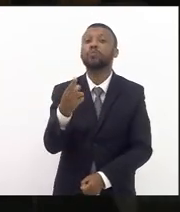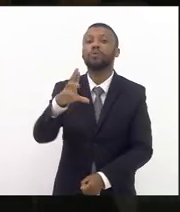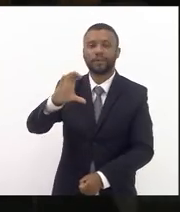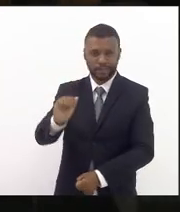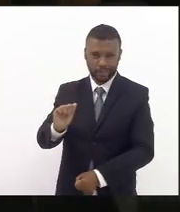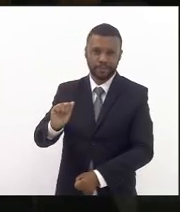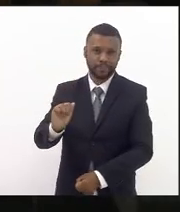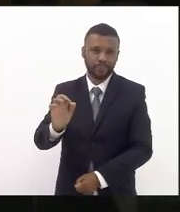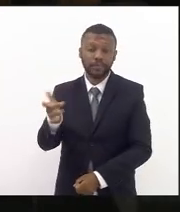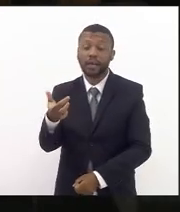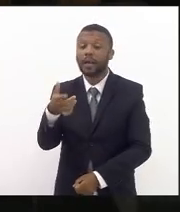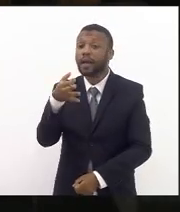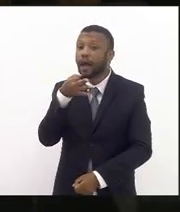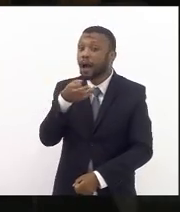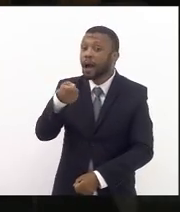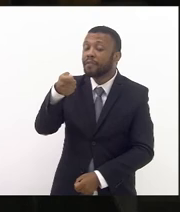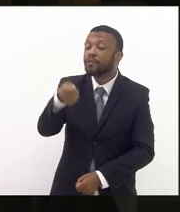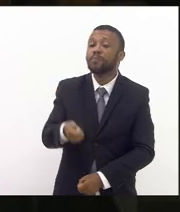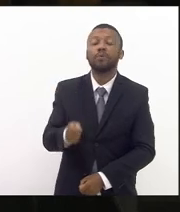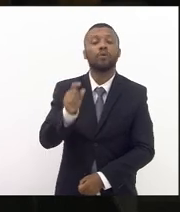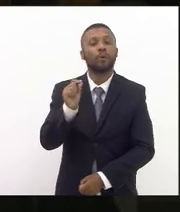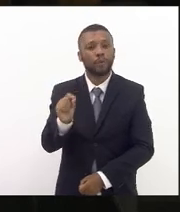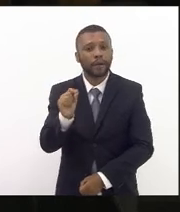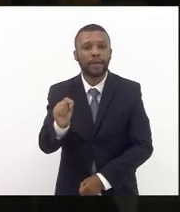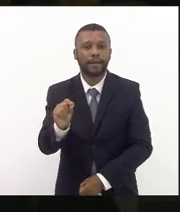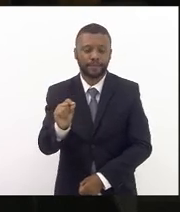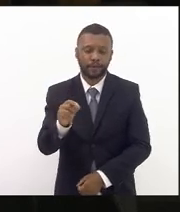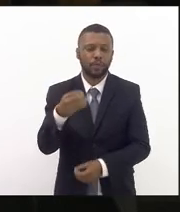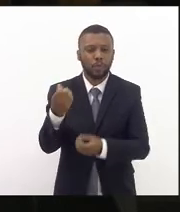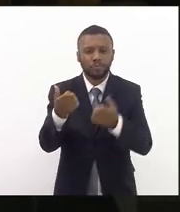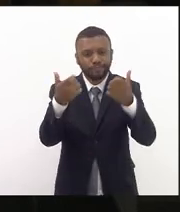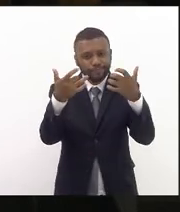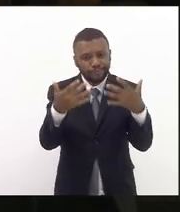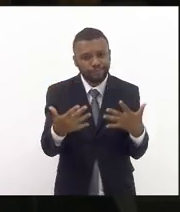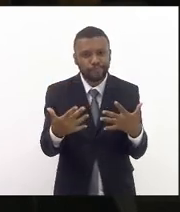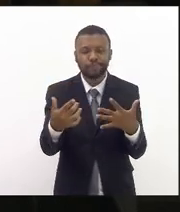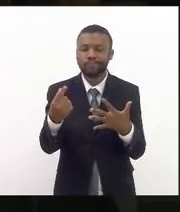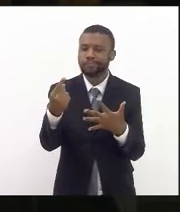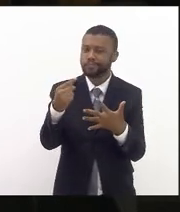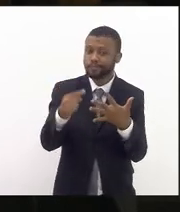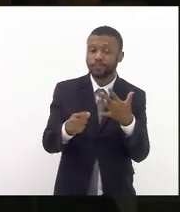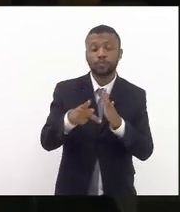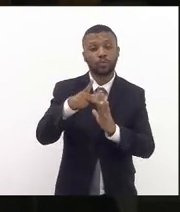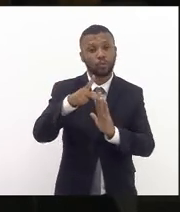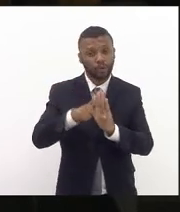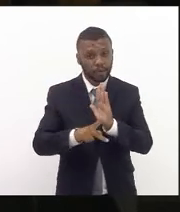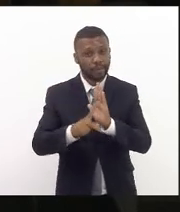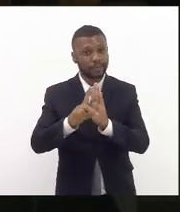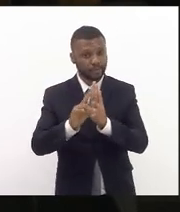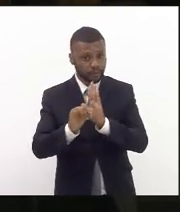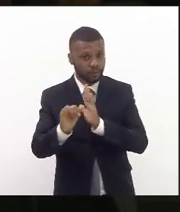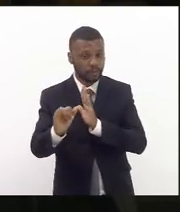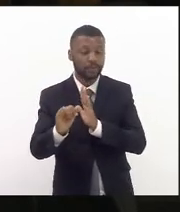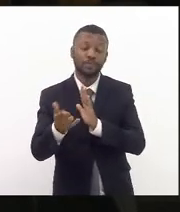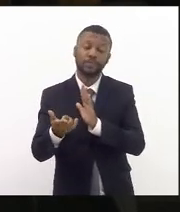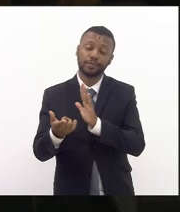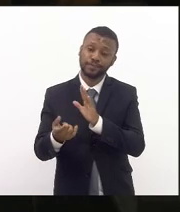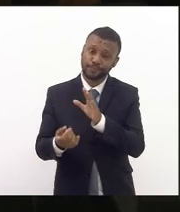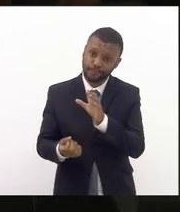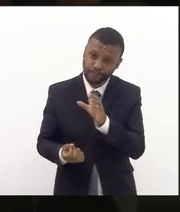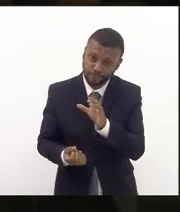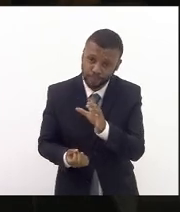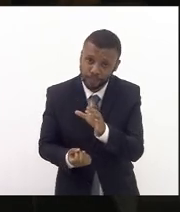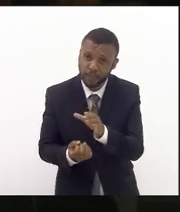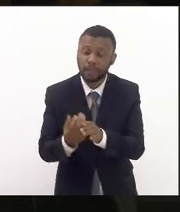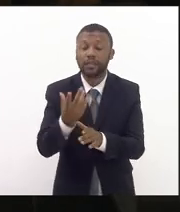ele afirmou que, como se trata de um projeto de geração, geração emergencial